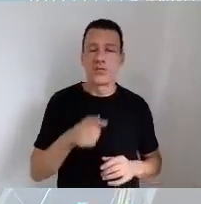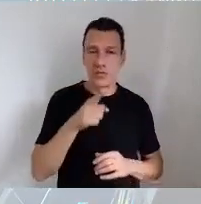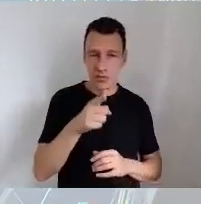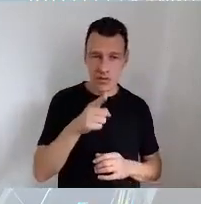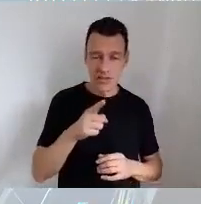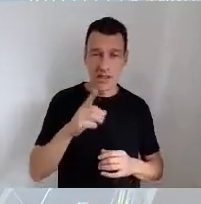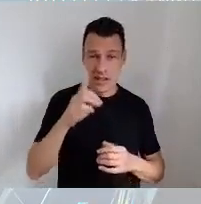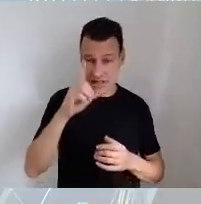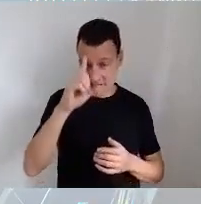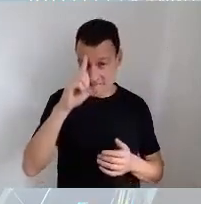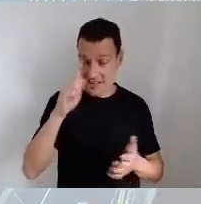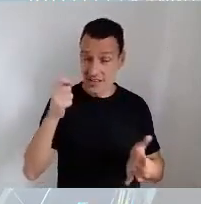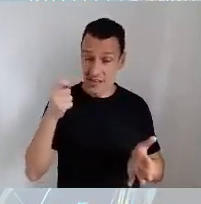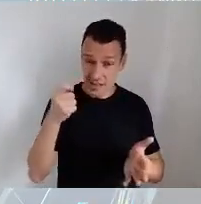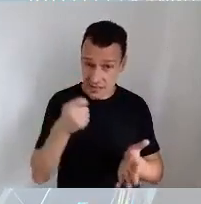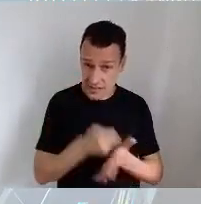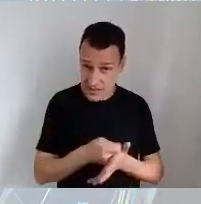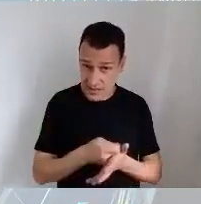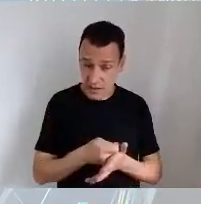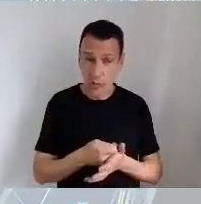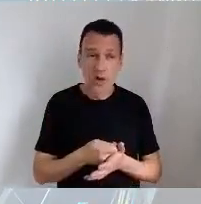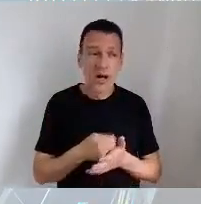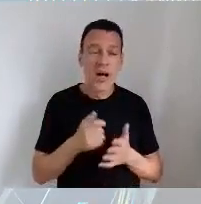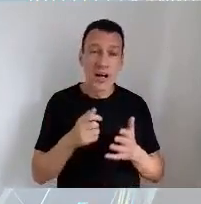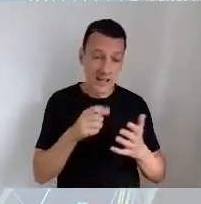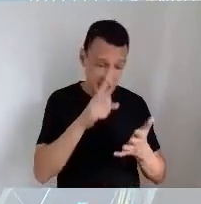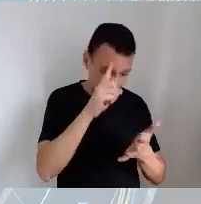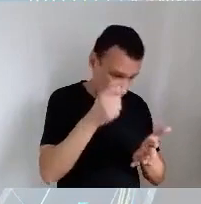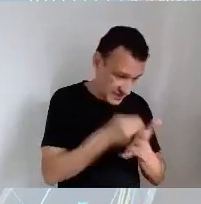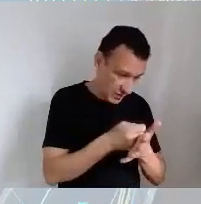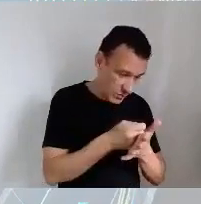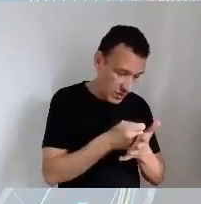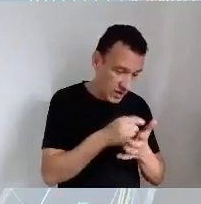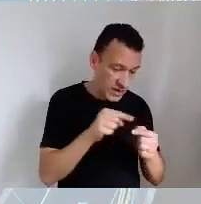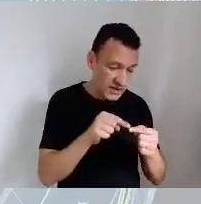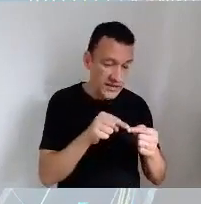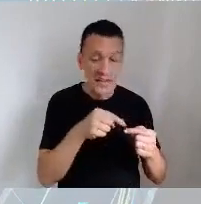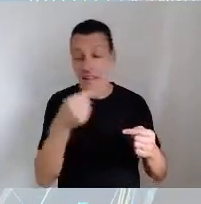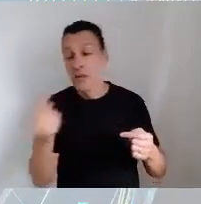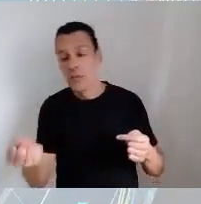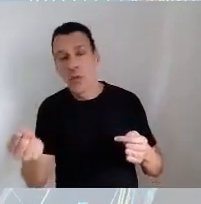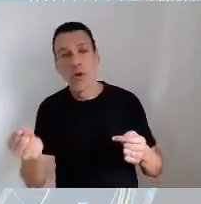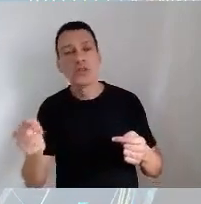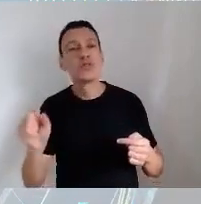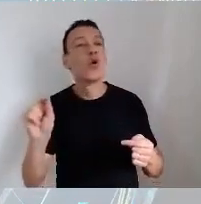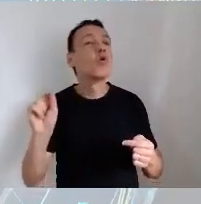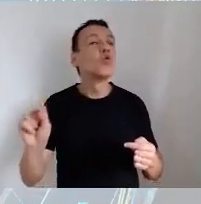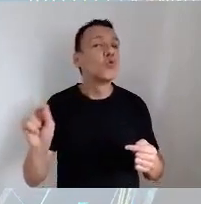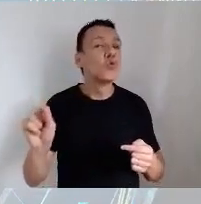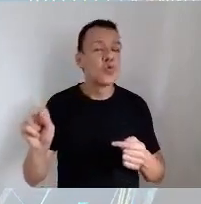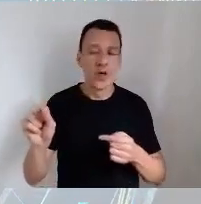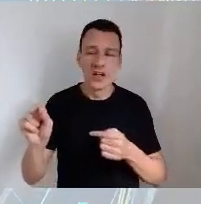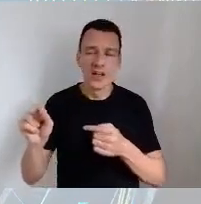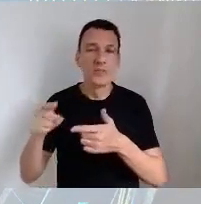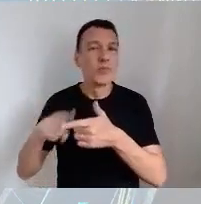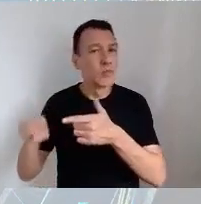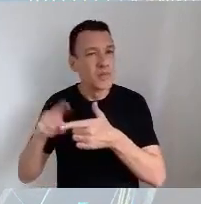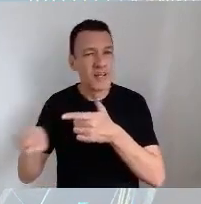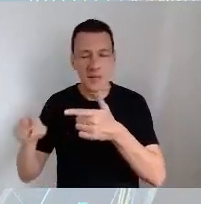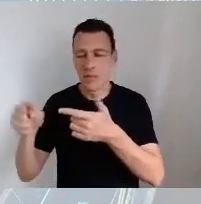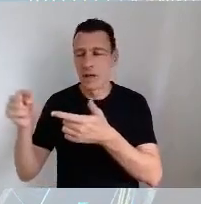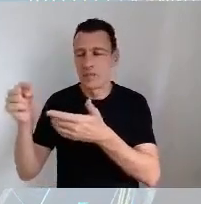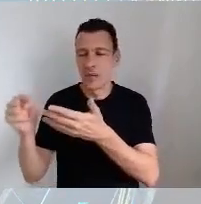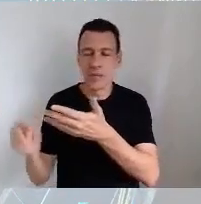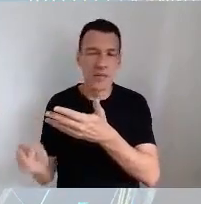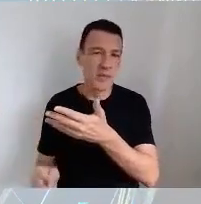seguramente não tá pronto para tomar essa decisão você ainda não consegue ponderar sobre Qual é o preço que você vai pagar e seguramente